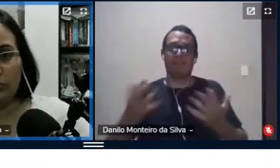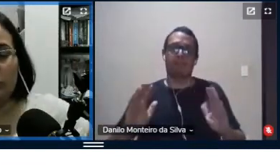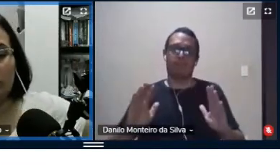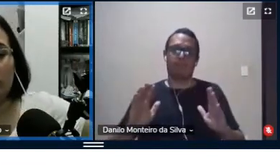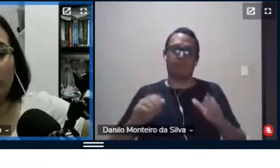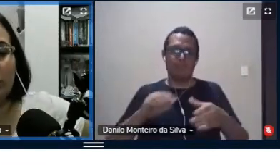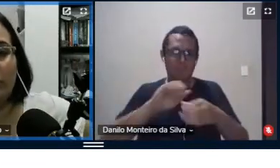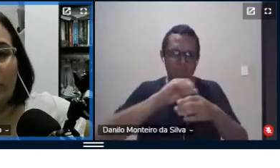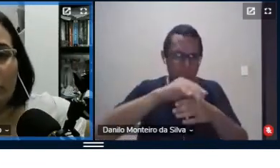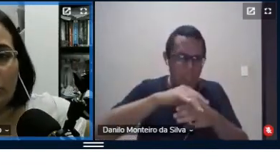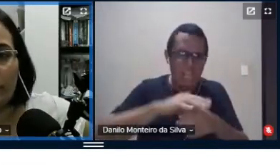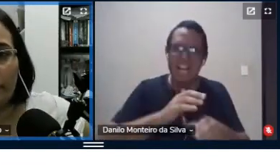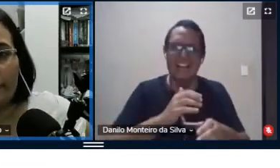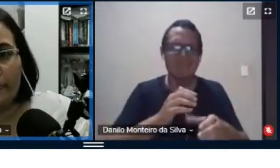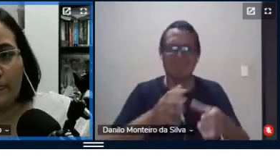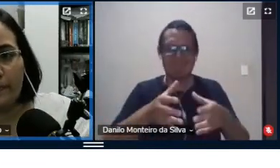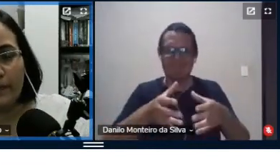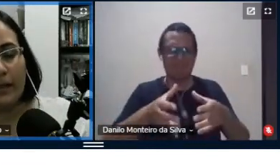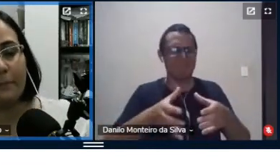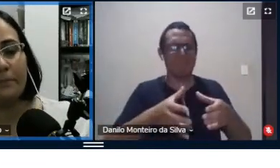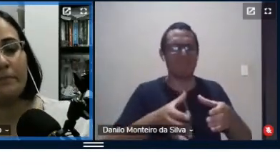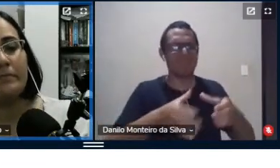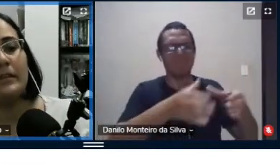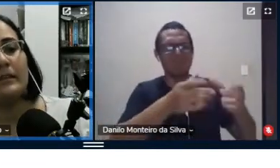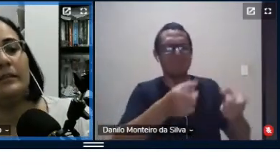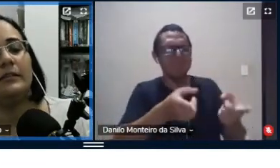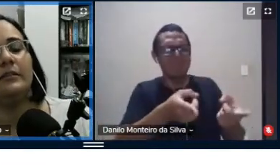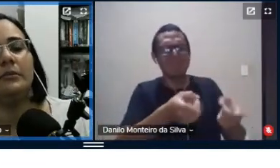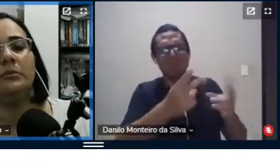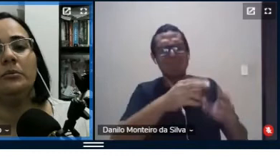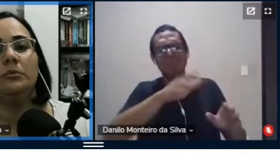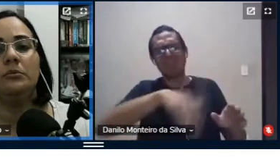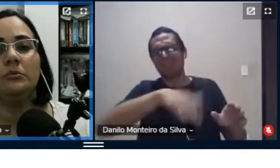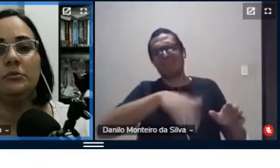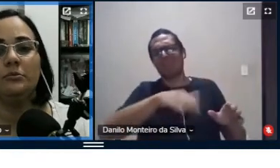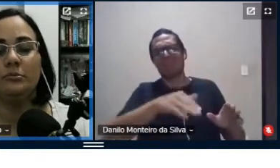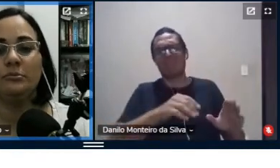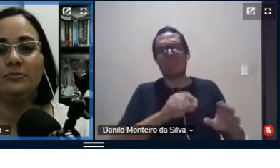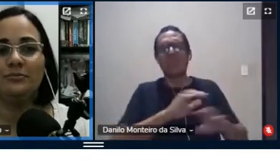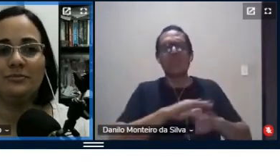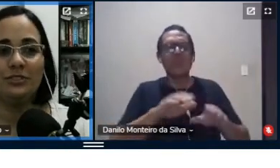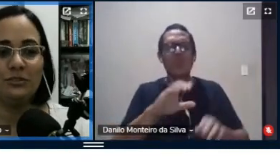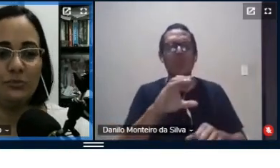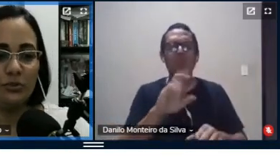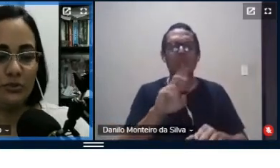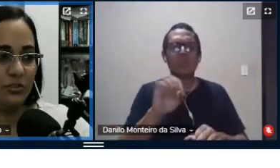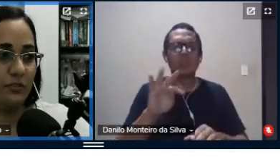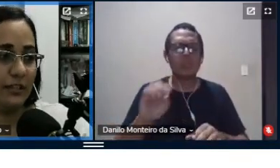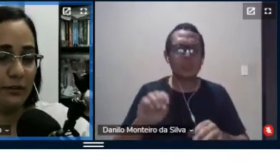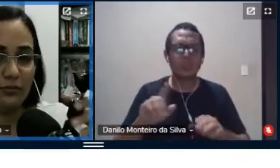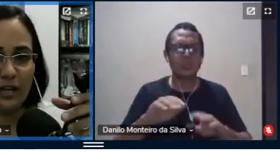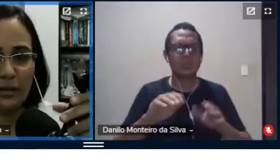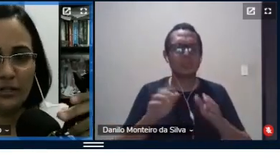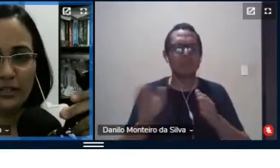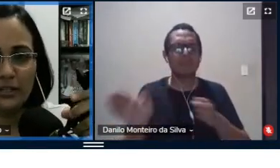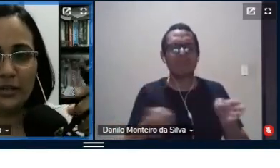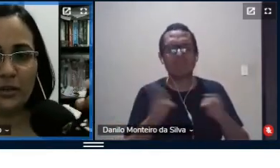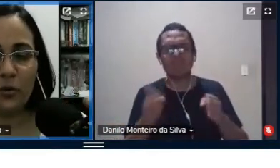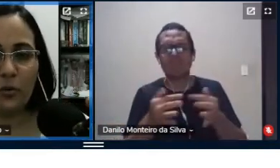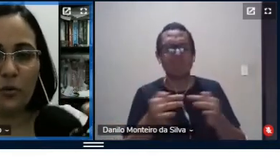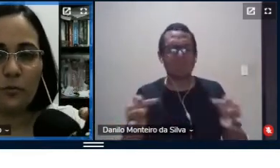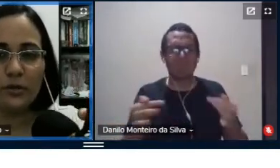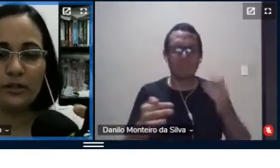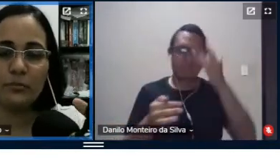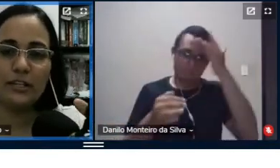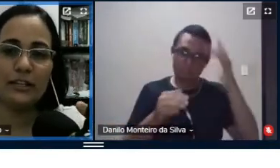custo, de produção só, tá? Então, o pessoal diz que vai na fábrica